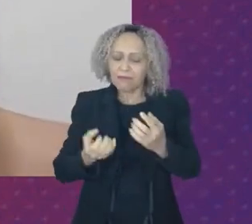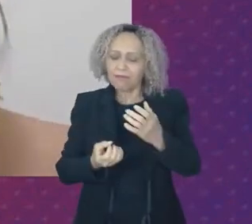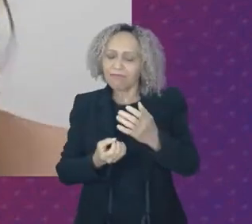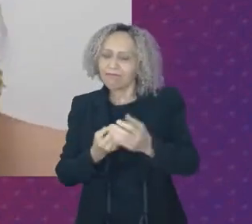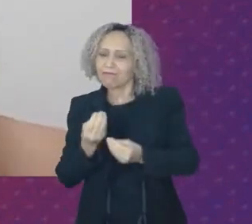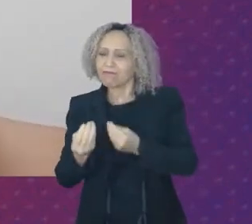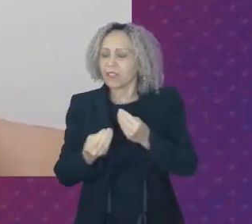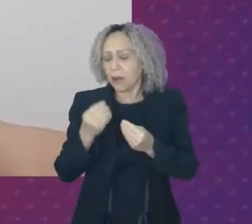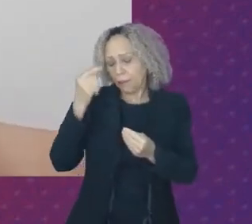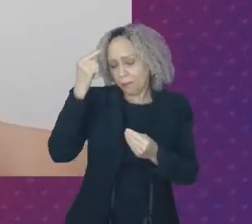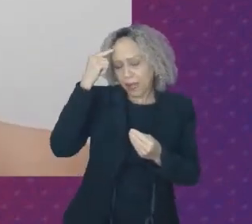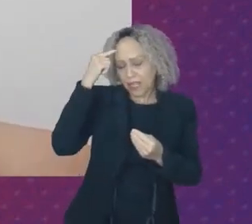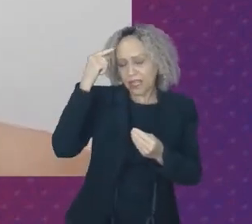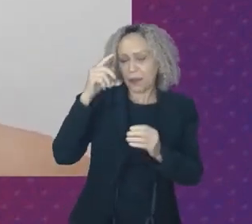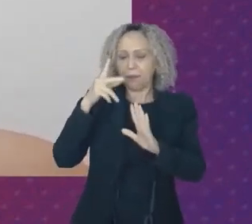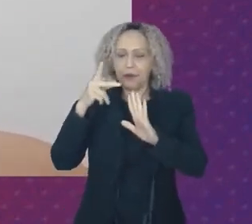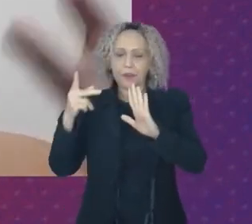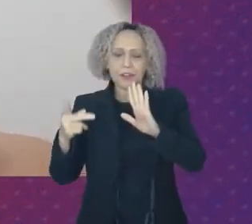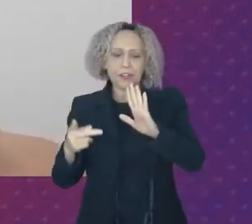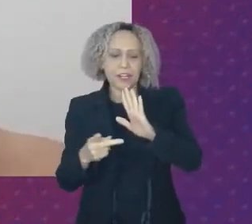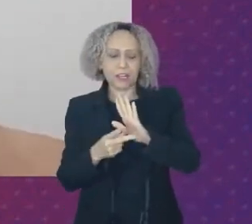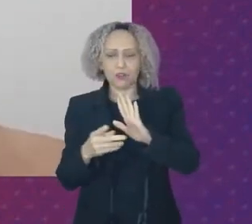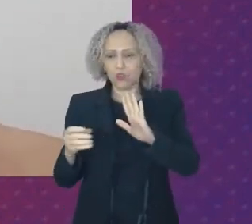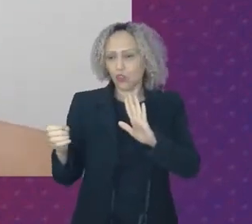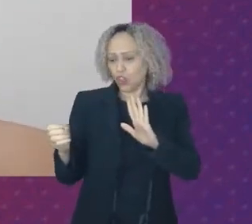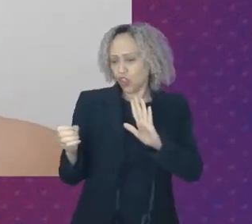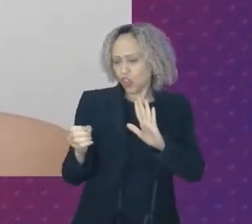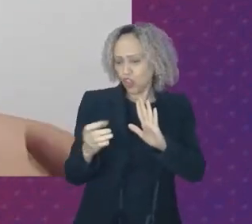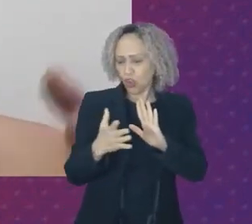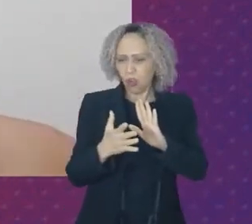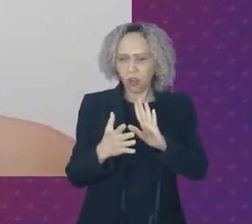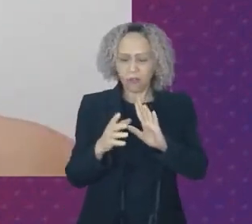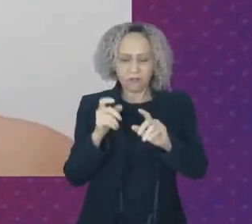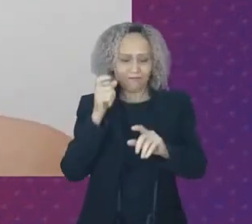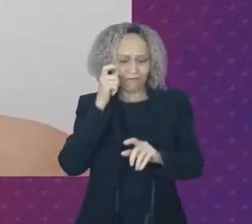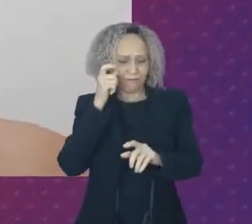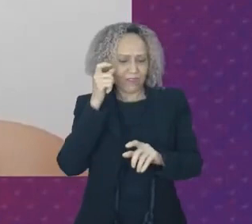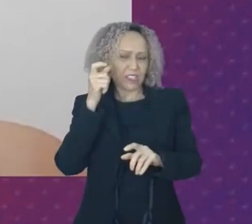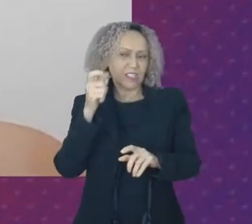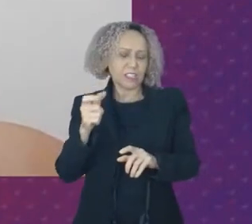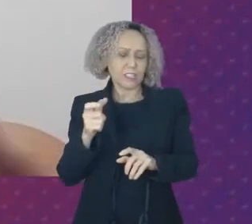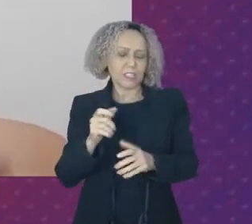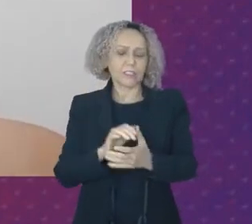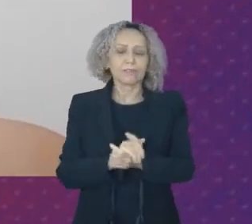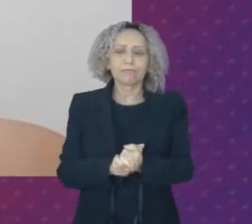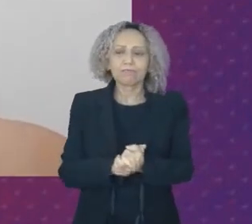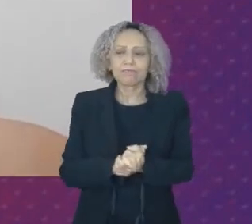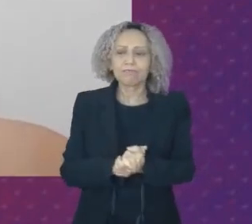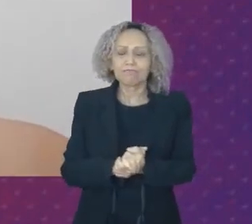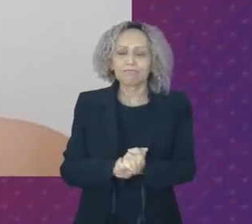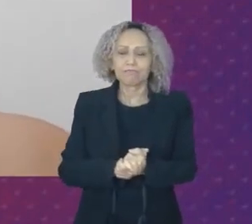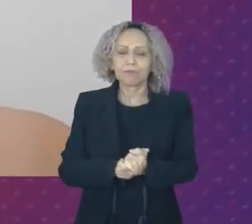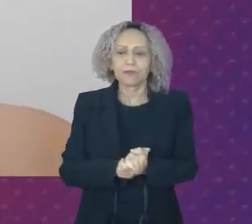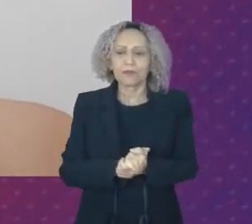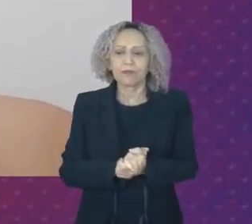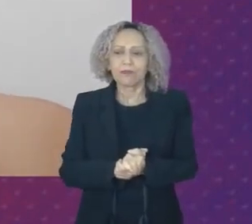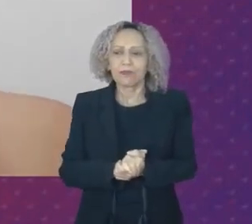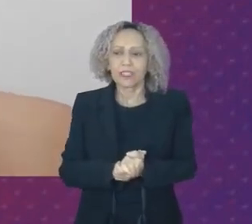projetos novos, interessantes, tem aquela marca mais